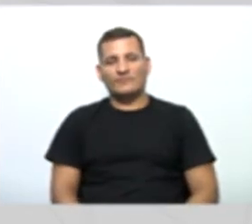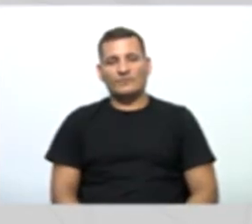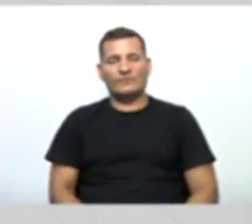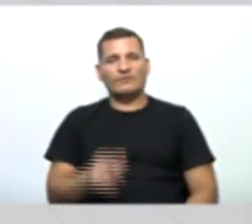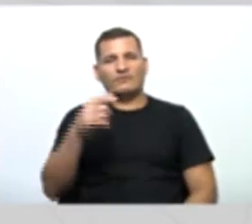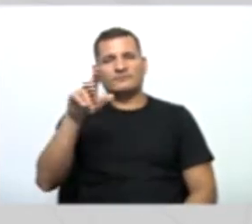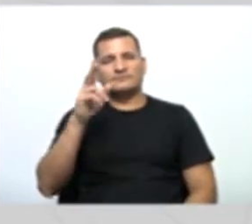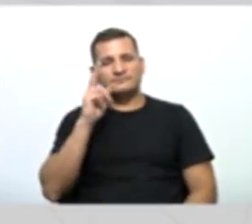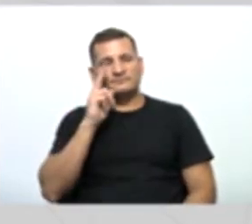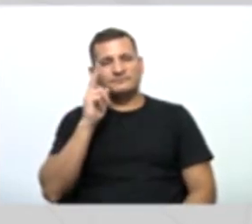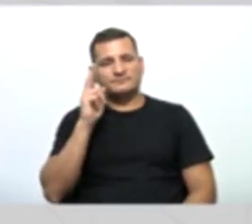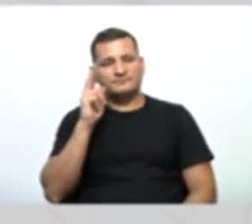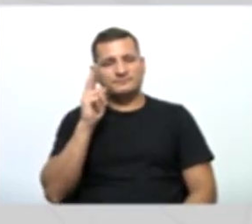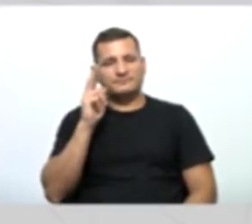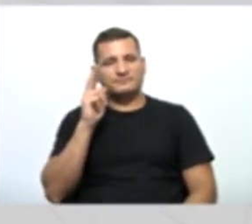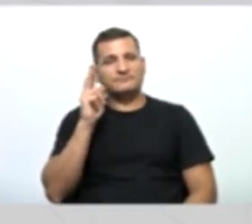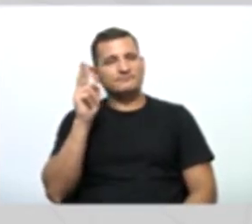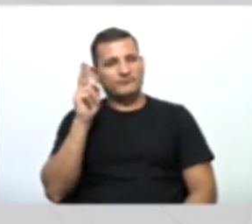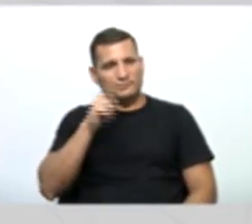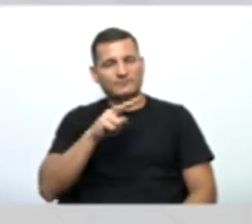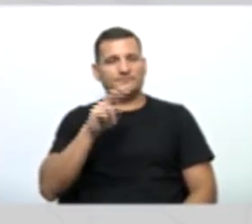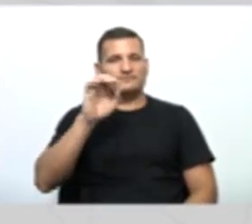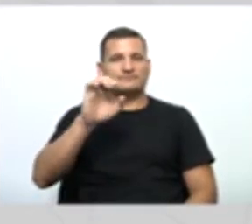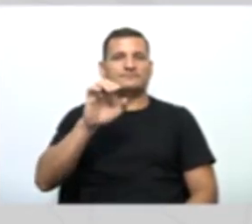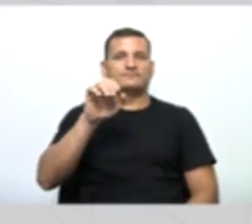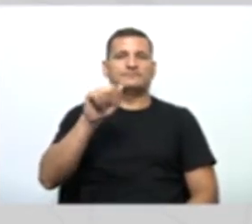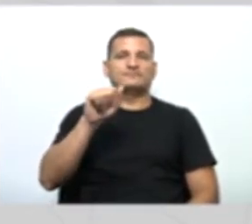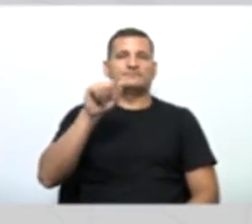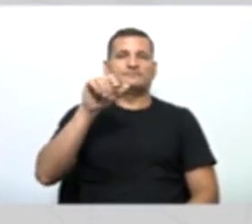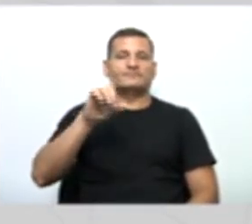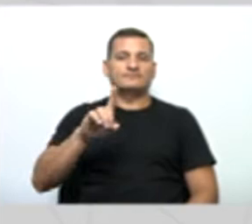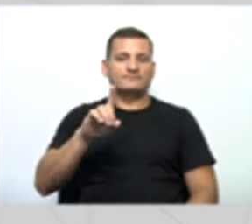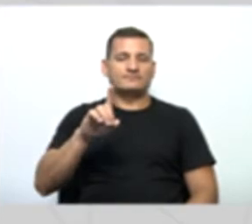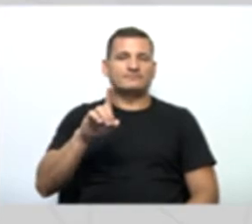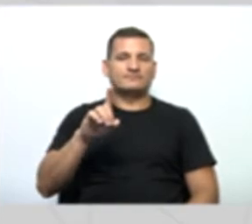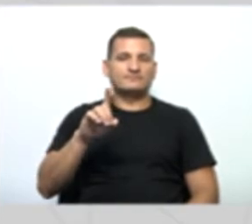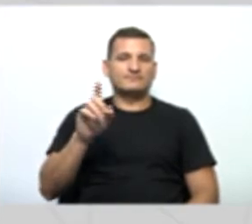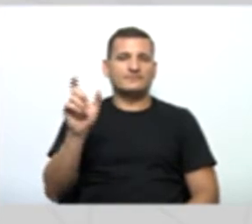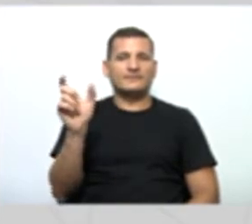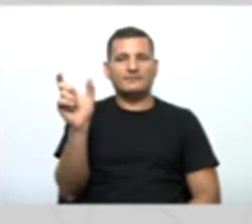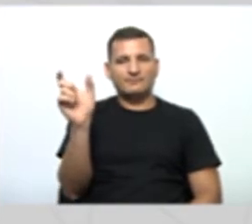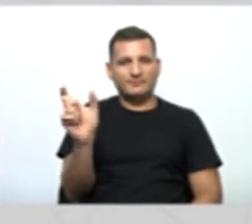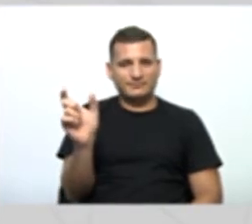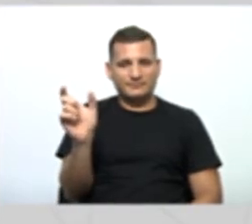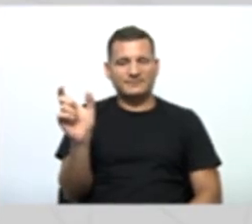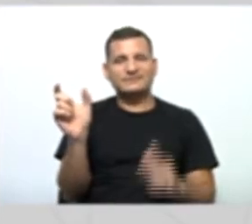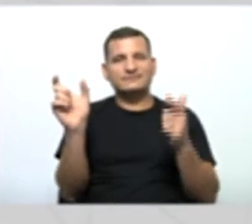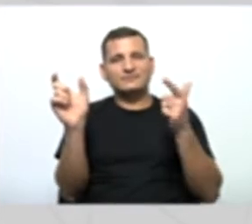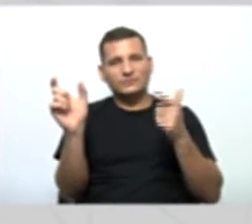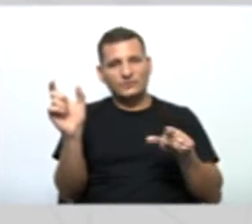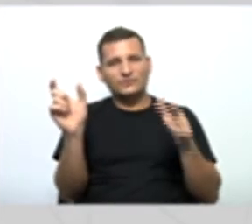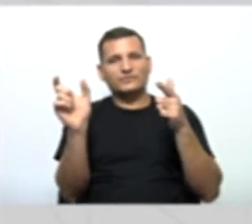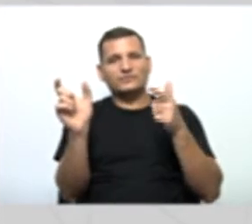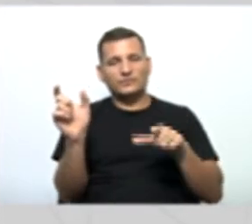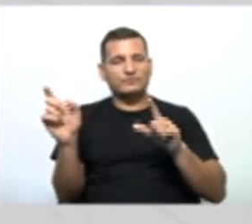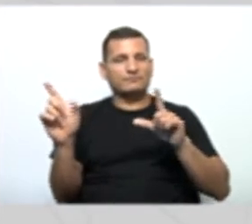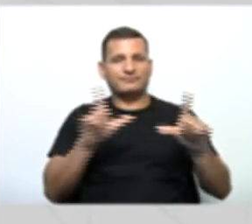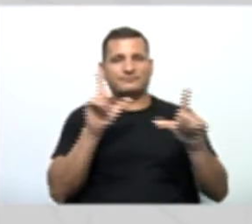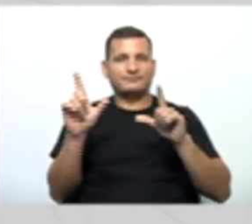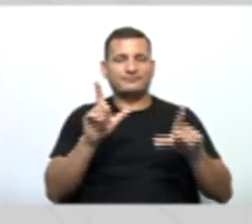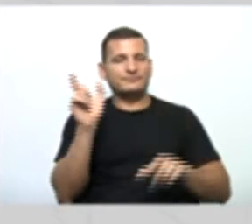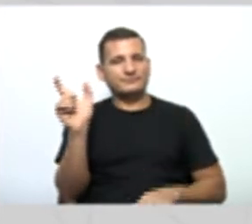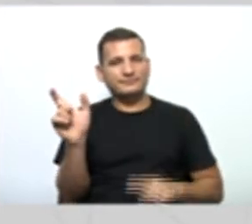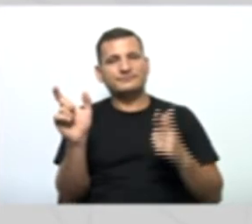a logo do EAD foi repetida desde os primeiros slides, ó. Então, qual é o